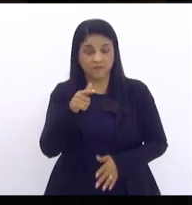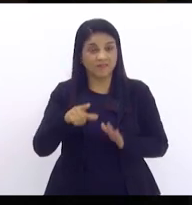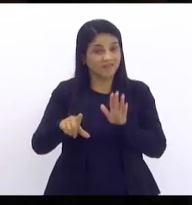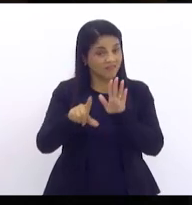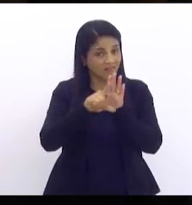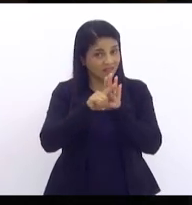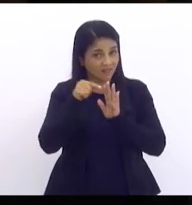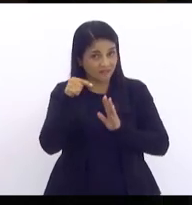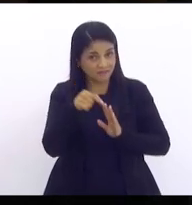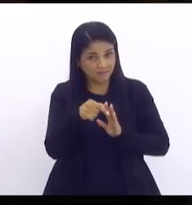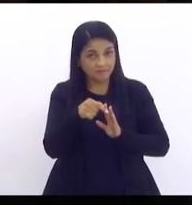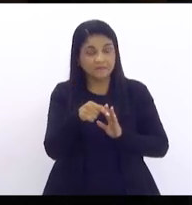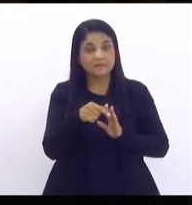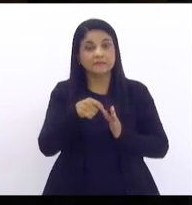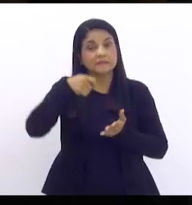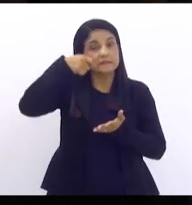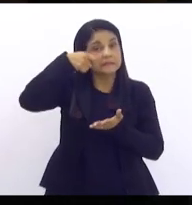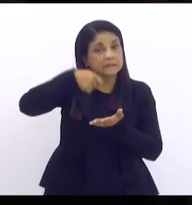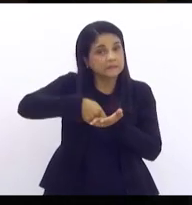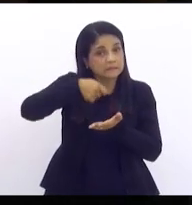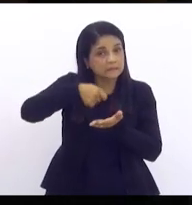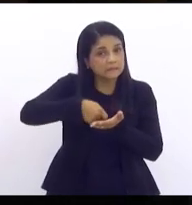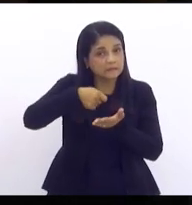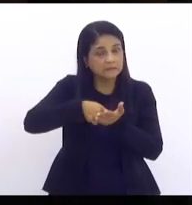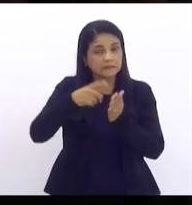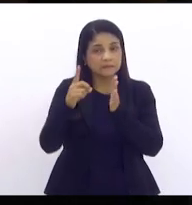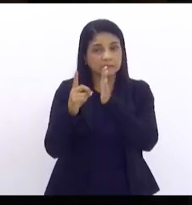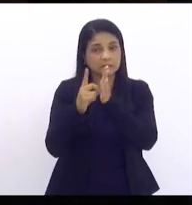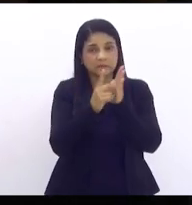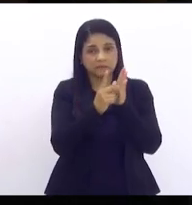lei determina que o DETRAN